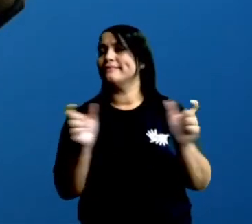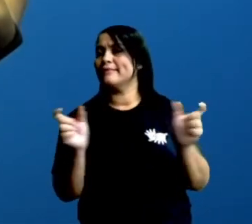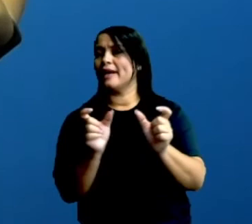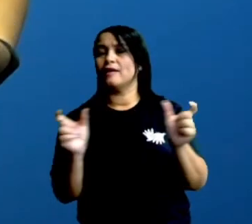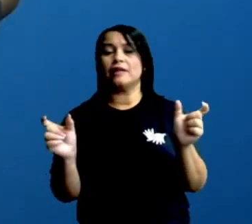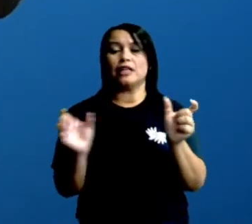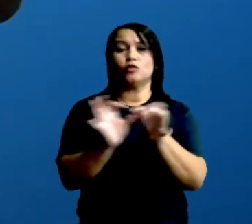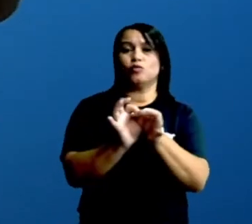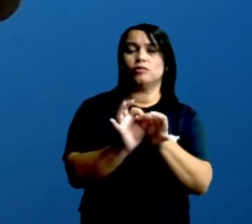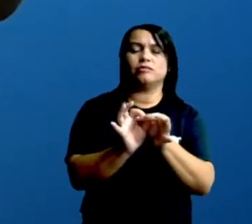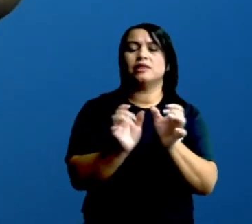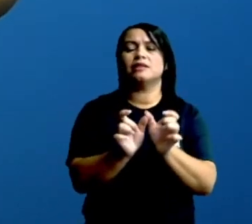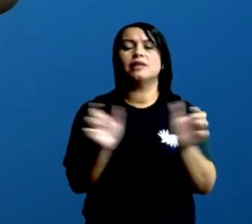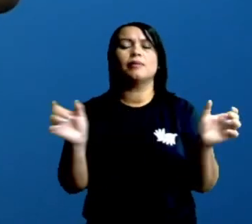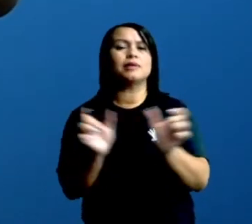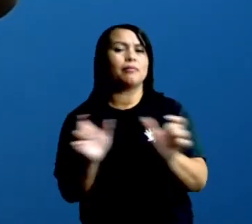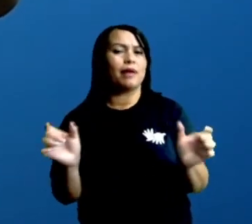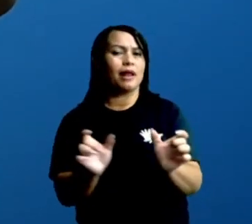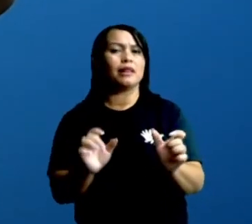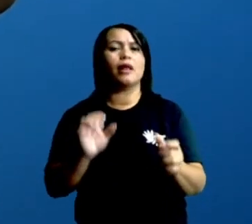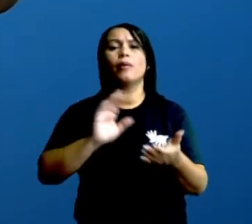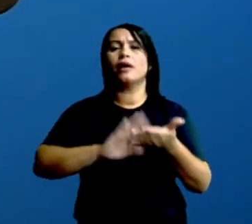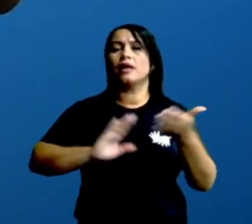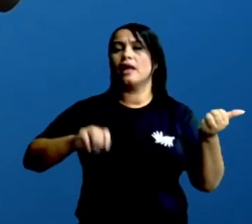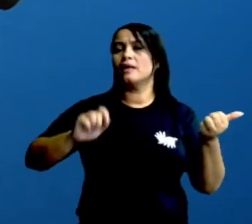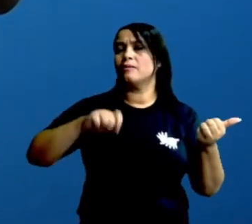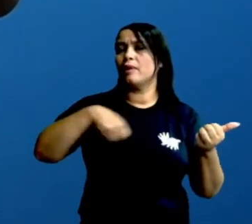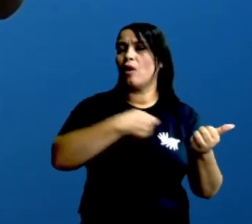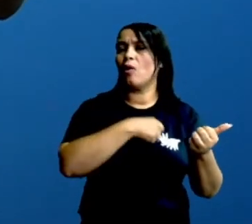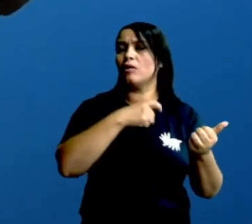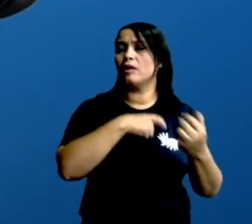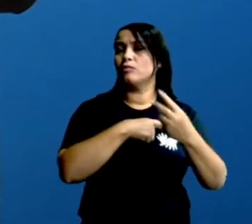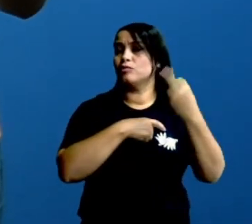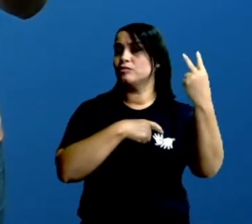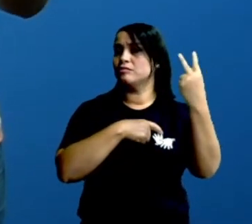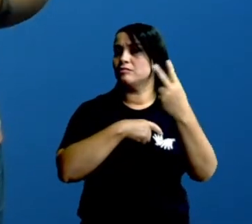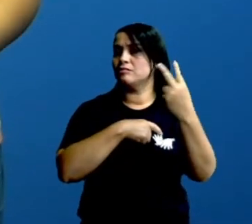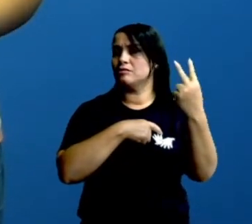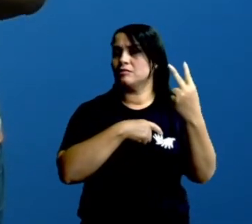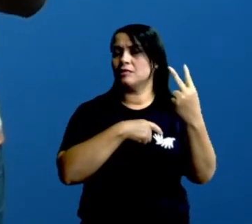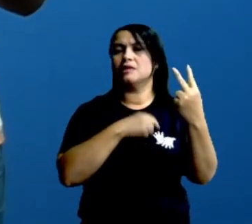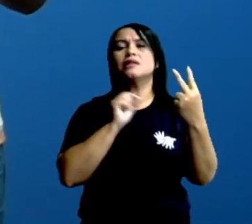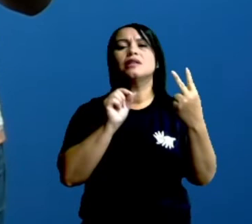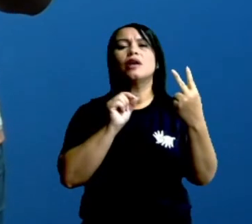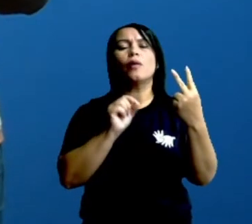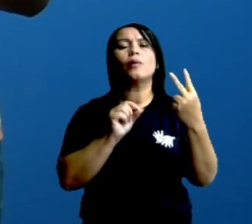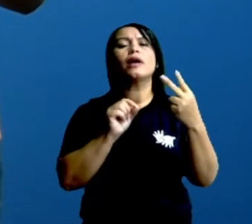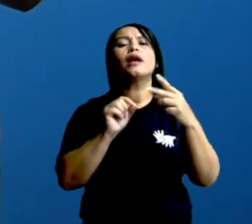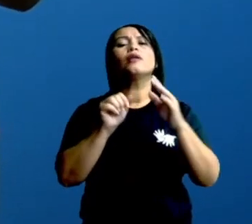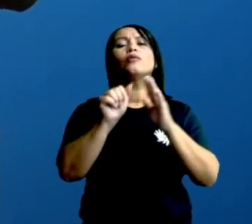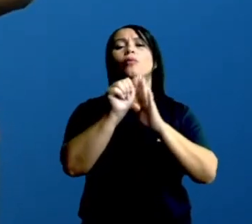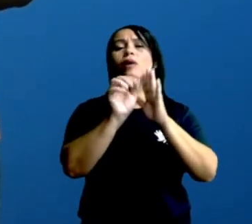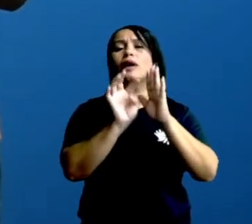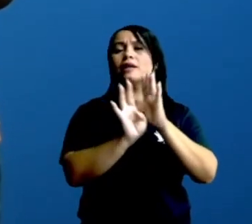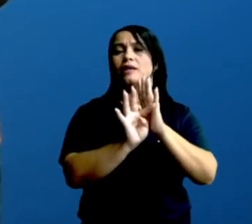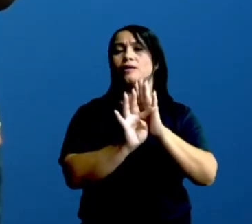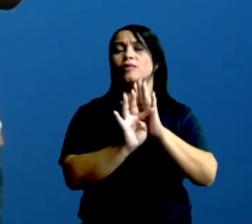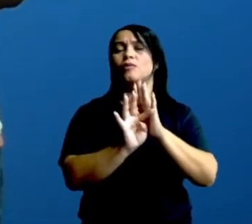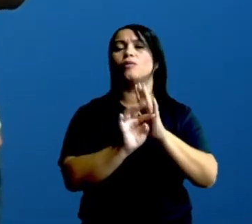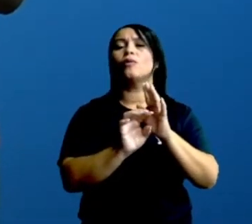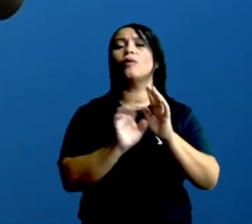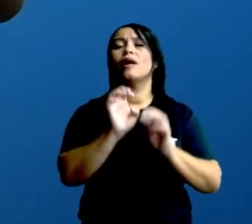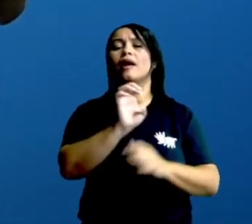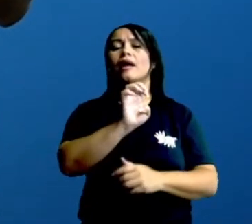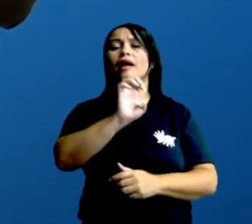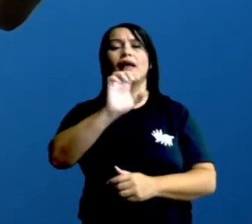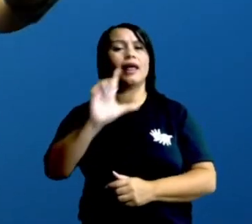Não esquece disso. Em espanhol, a gente só tem duas contrações, que é do artigo determinado